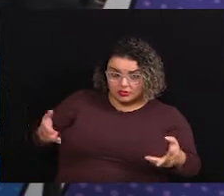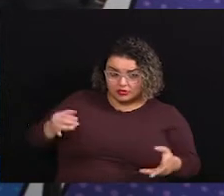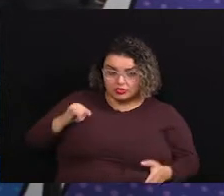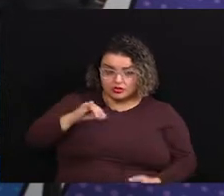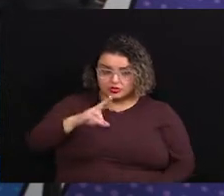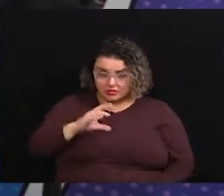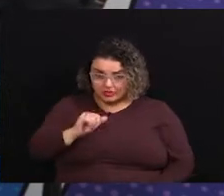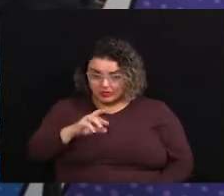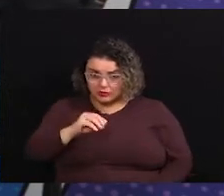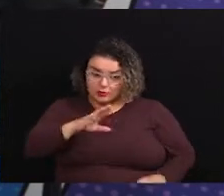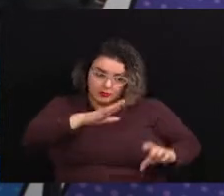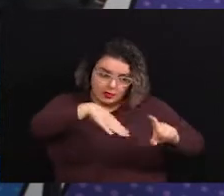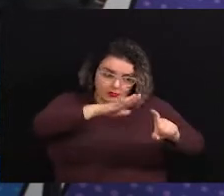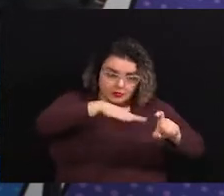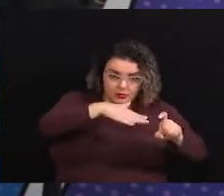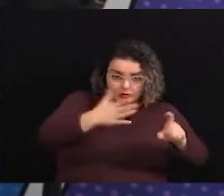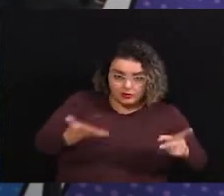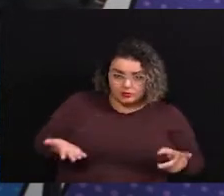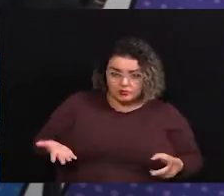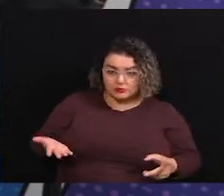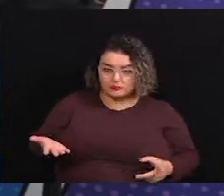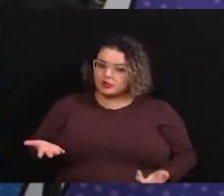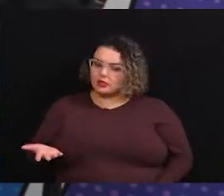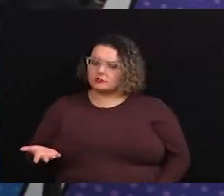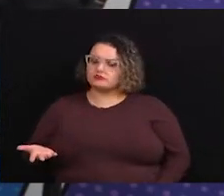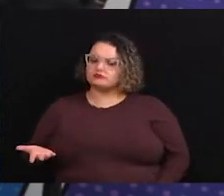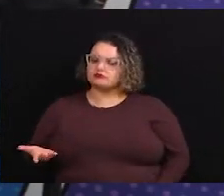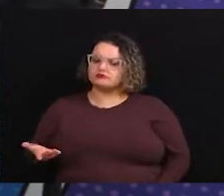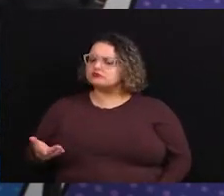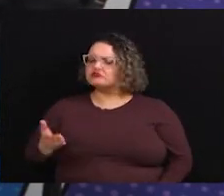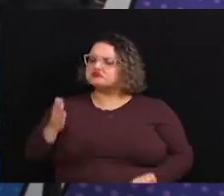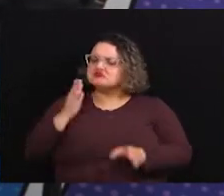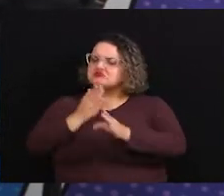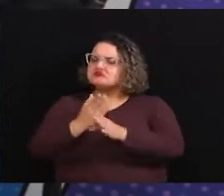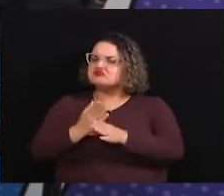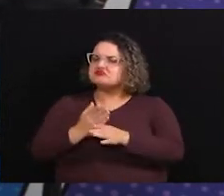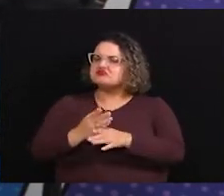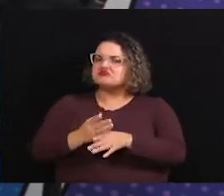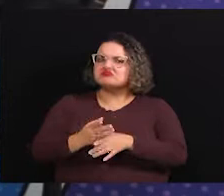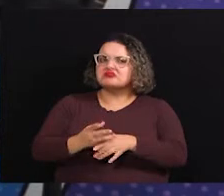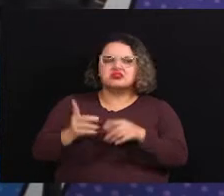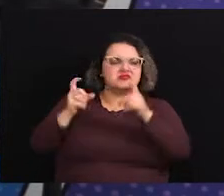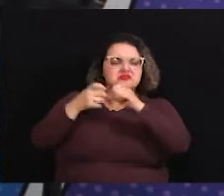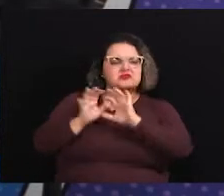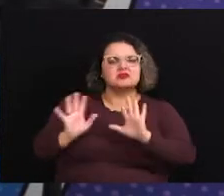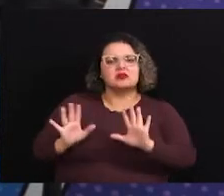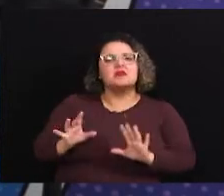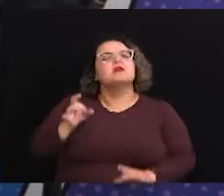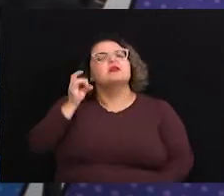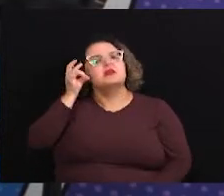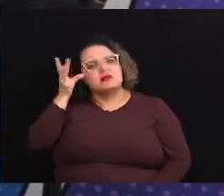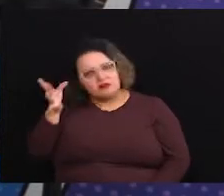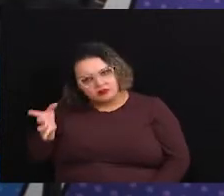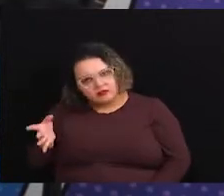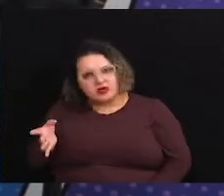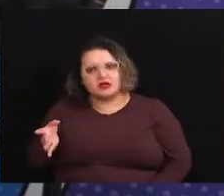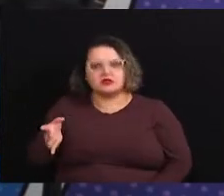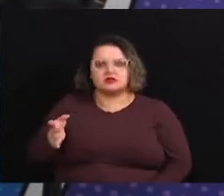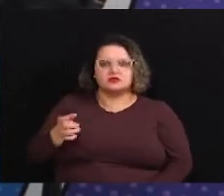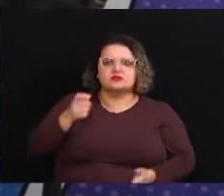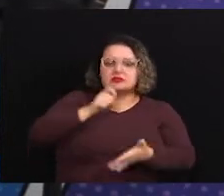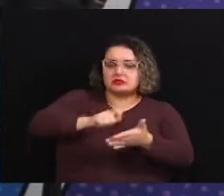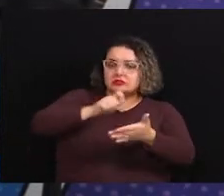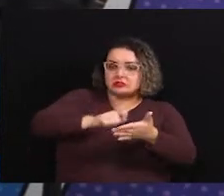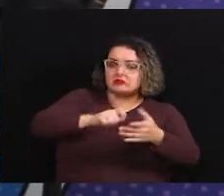Eu não encontrei dificuldade. Na verdade, eu não encontrei dificuldade nenhuma. Foi fácil escrever ficção e foi fácil escrever baseado em fatos